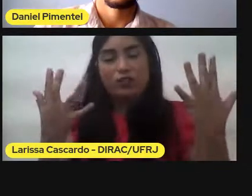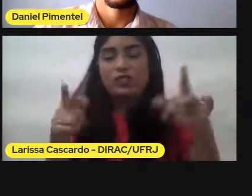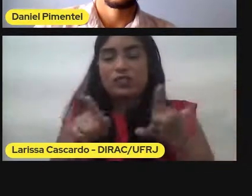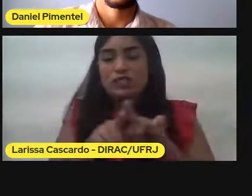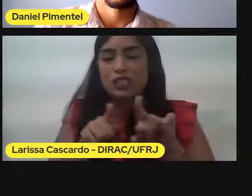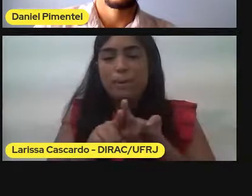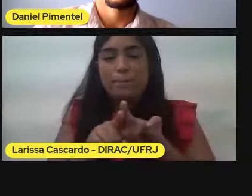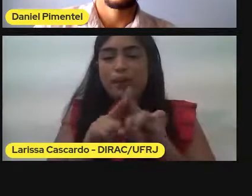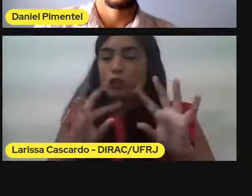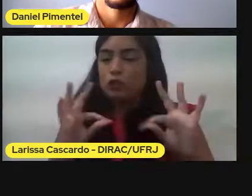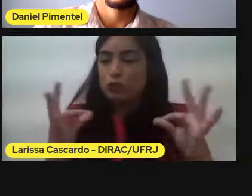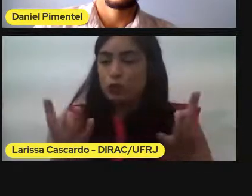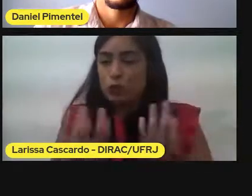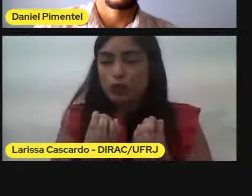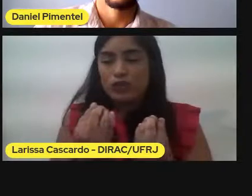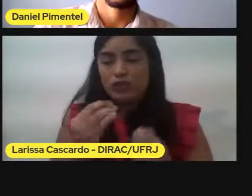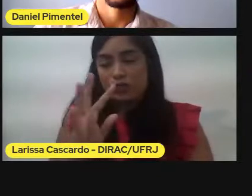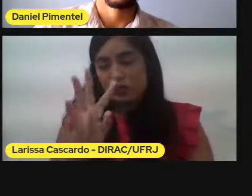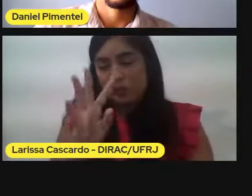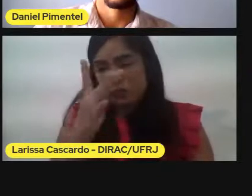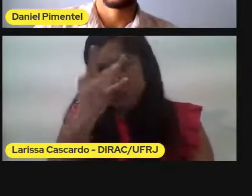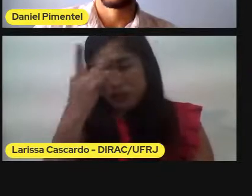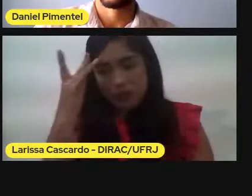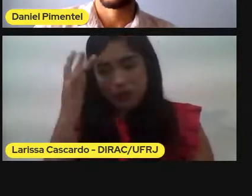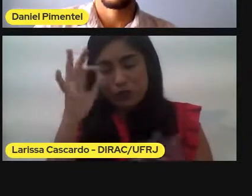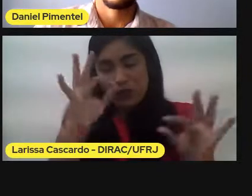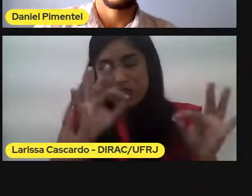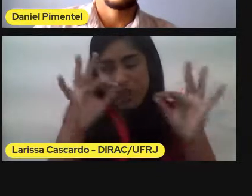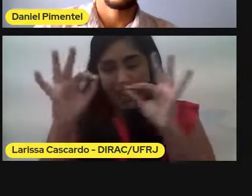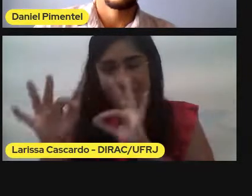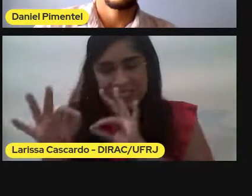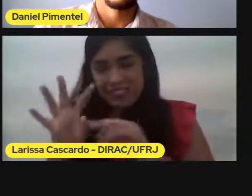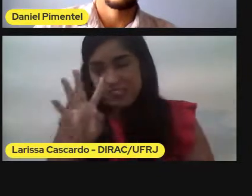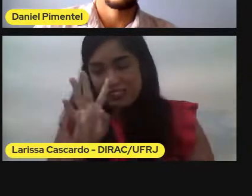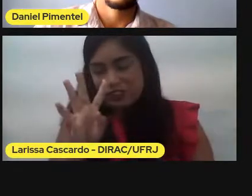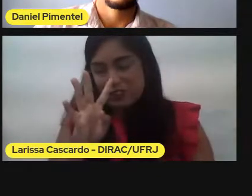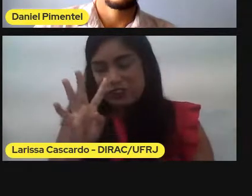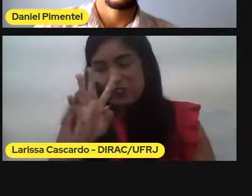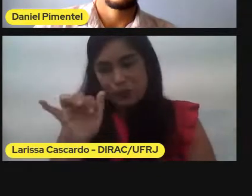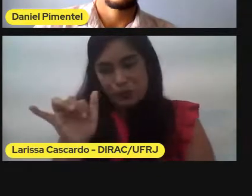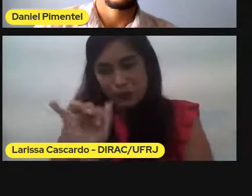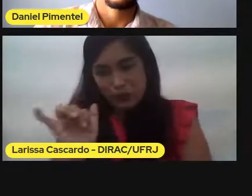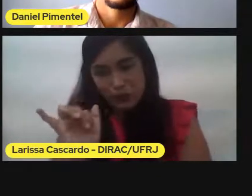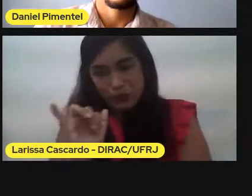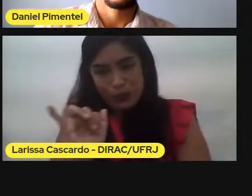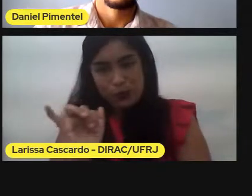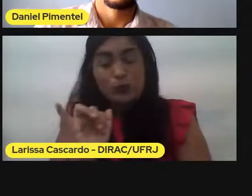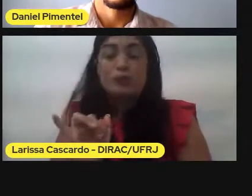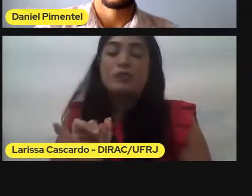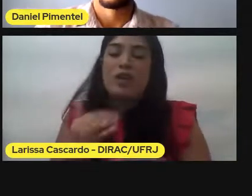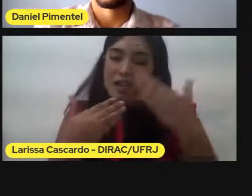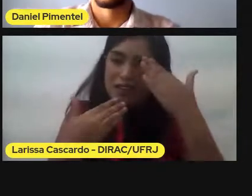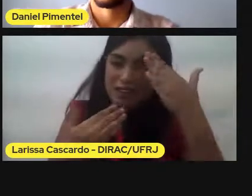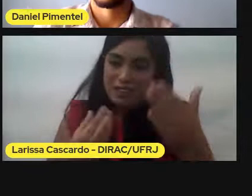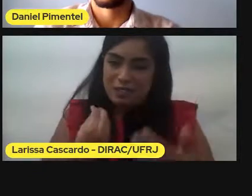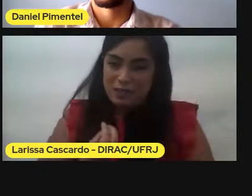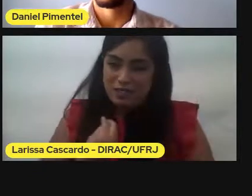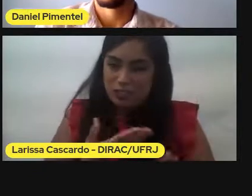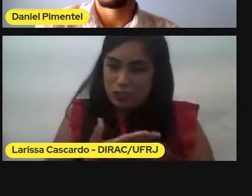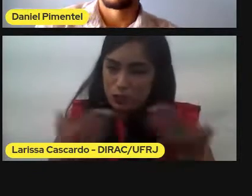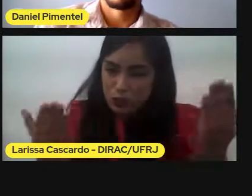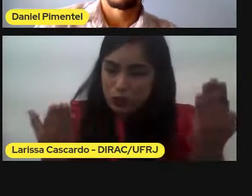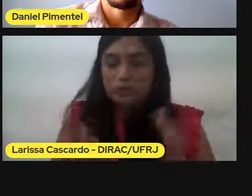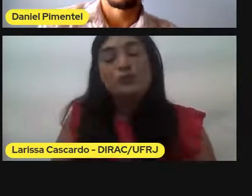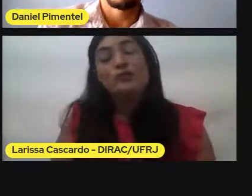todas as pessoas que estão a assistir a partir do YouTube. Muito bem, eu vou fazer